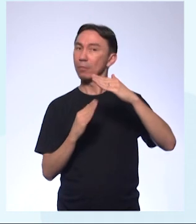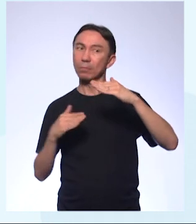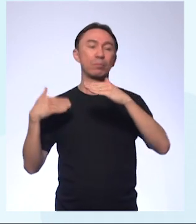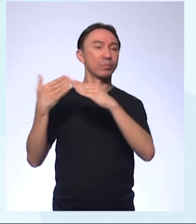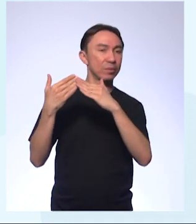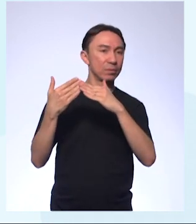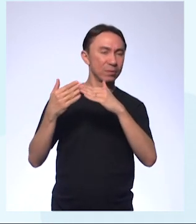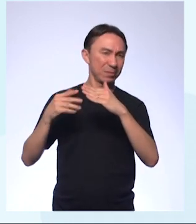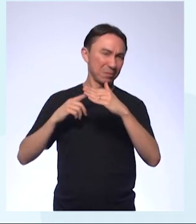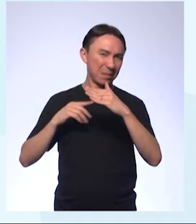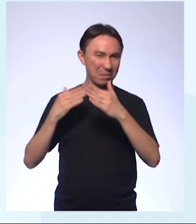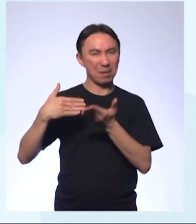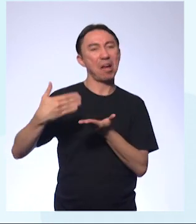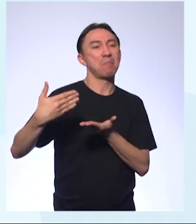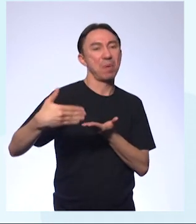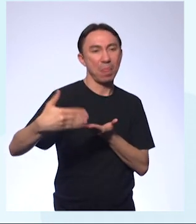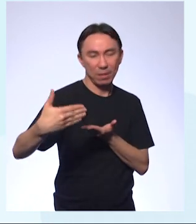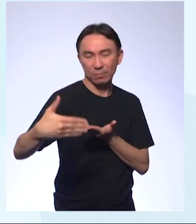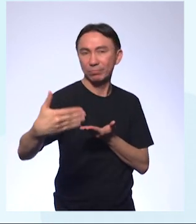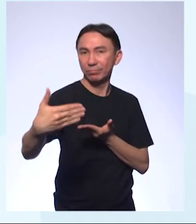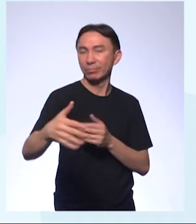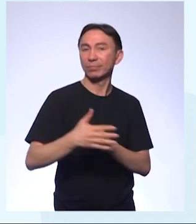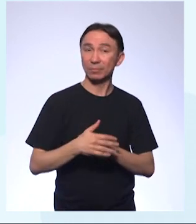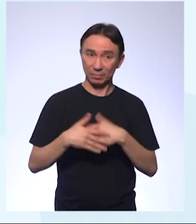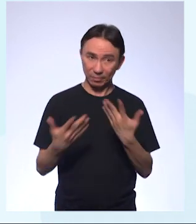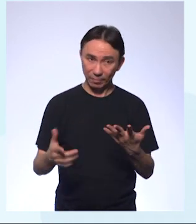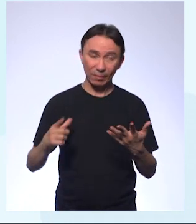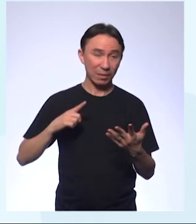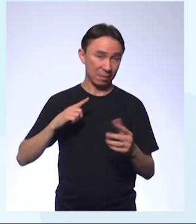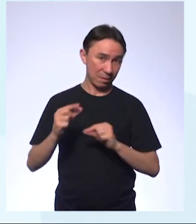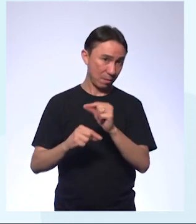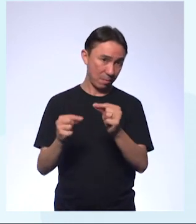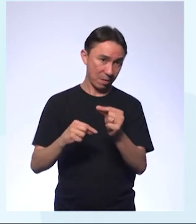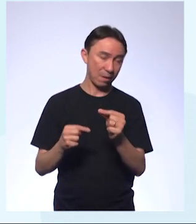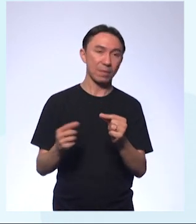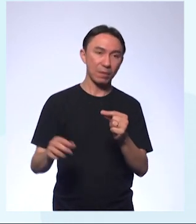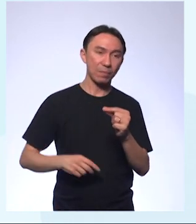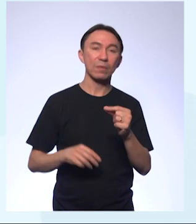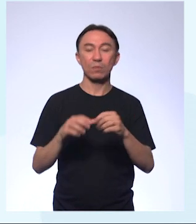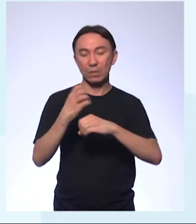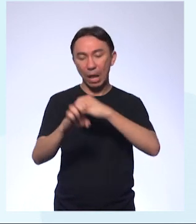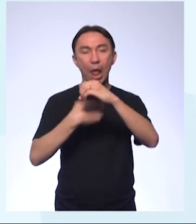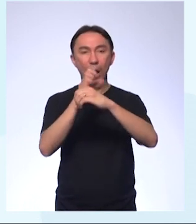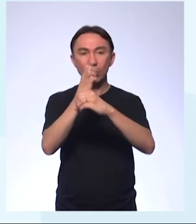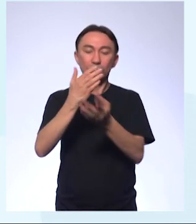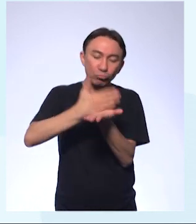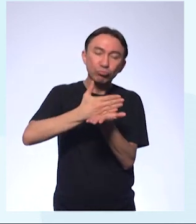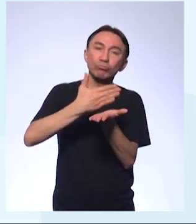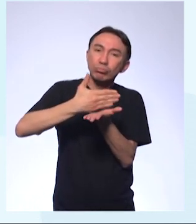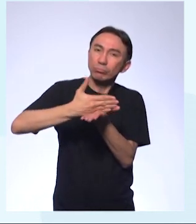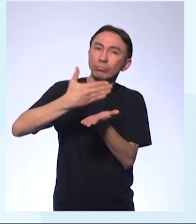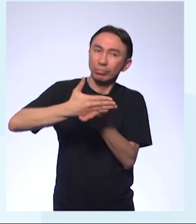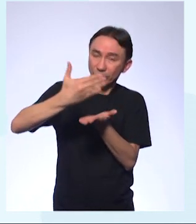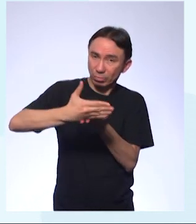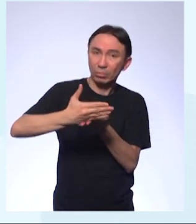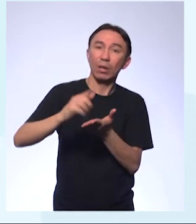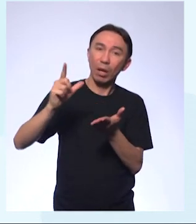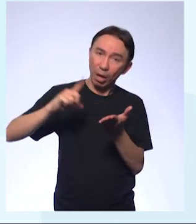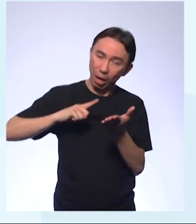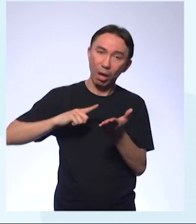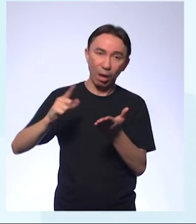esses 20 elétrons de acordo com essas camadas. Então, na camada K, só cabem 2 elétrons. Se tiver 3, passa